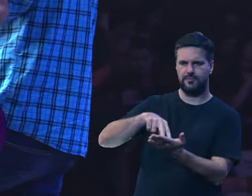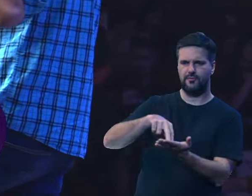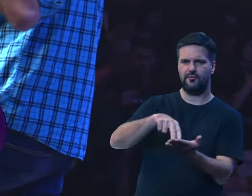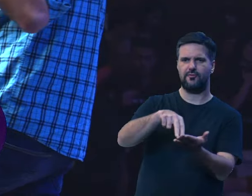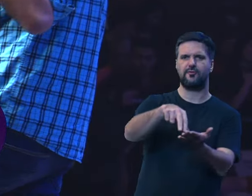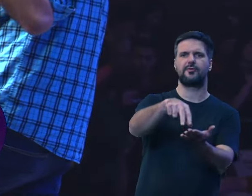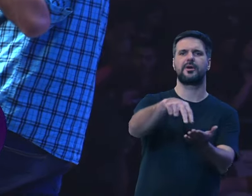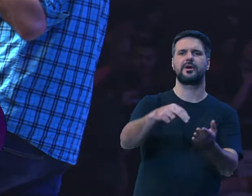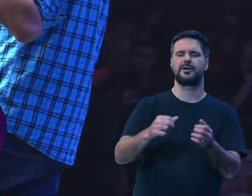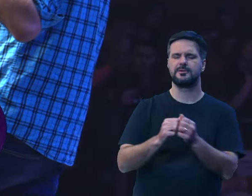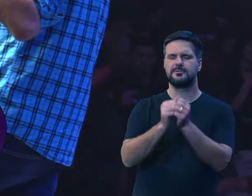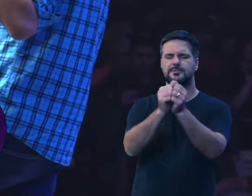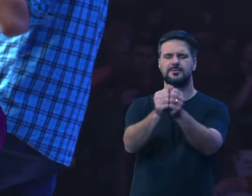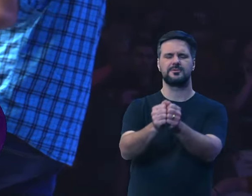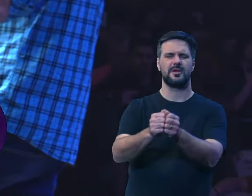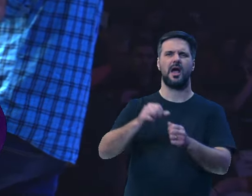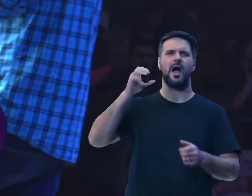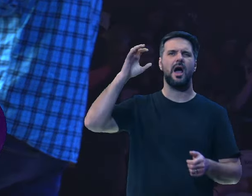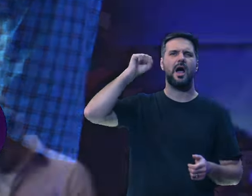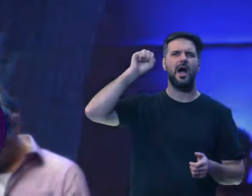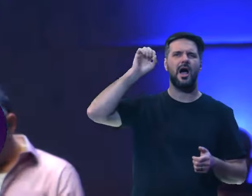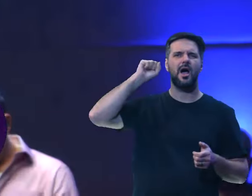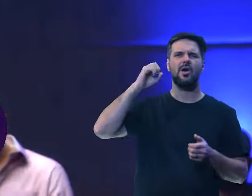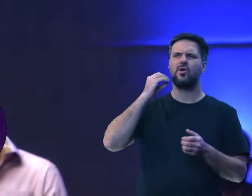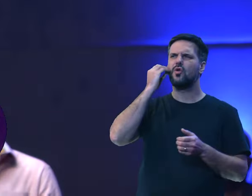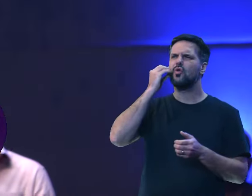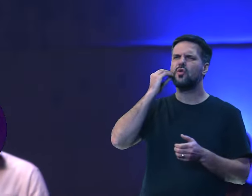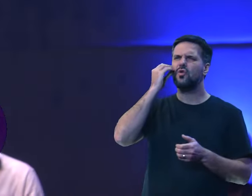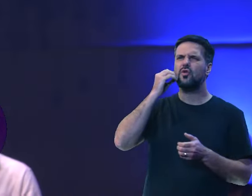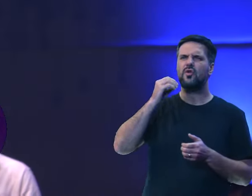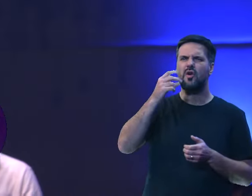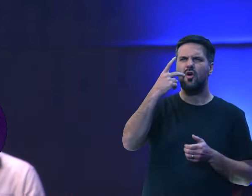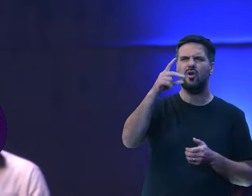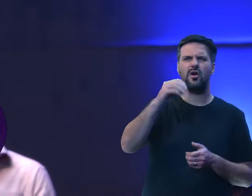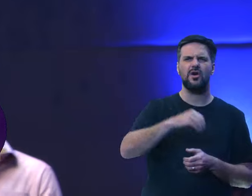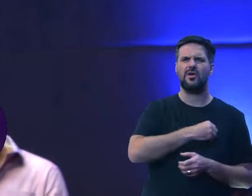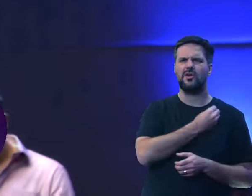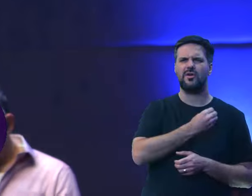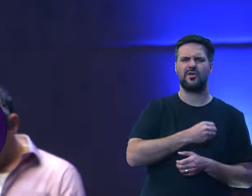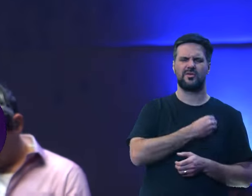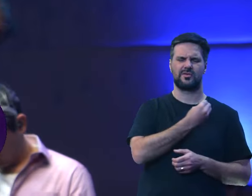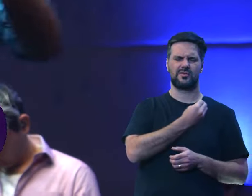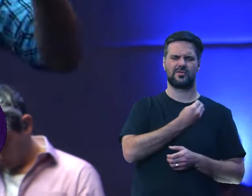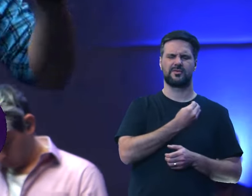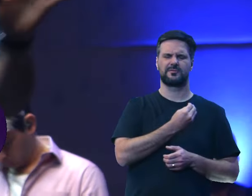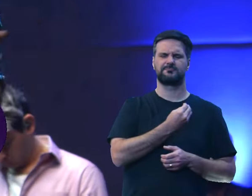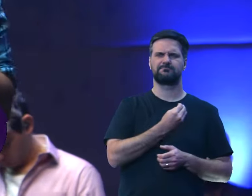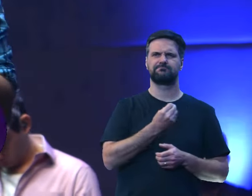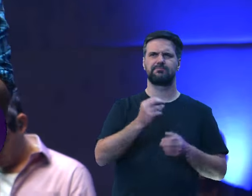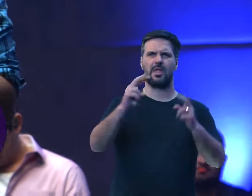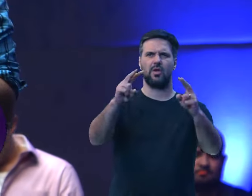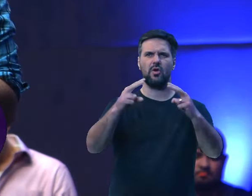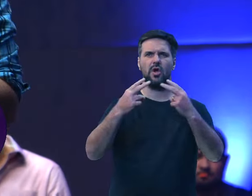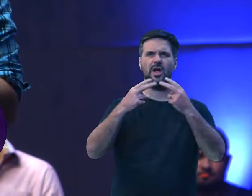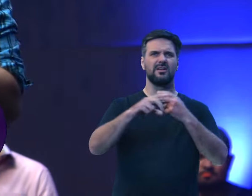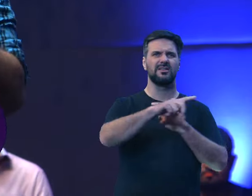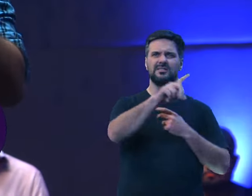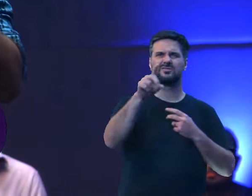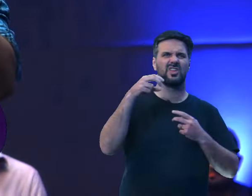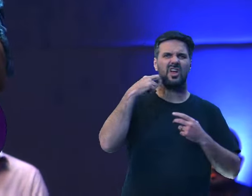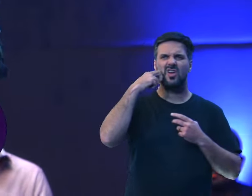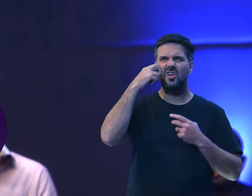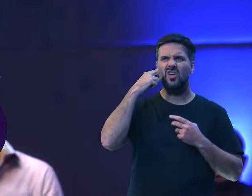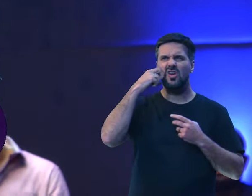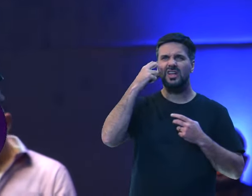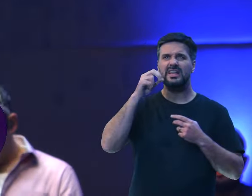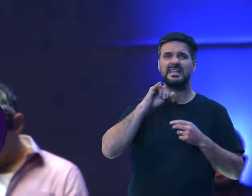Começar a escutar a sua voz e provar o que Ele tem para você. Eu pedi para que todos fechassem os olhos, porque eu não quero constranger. Mas